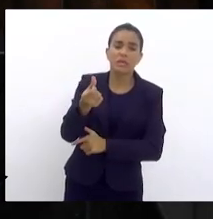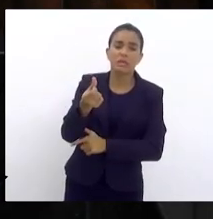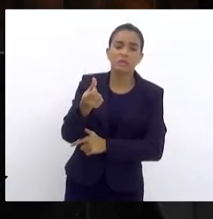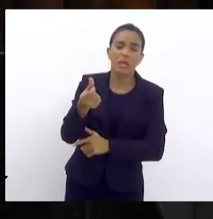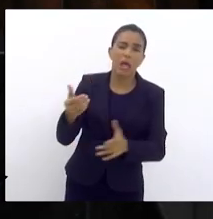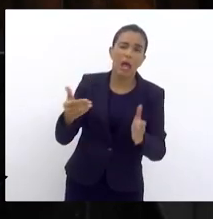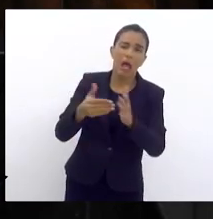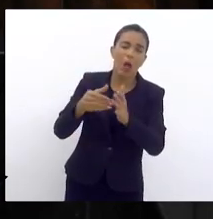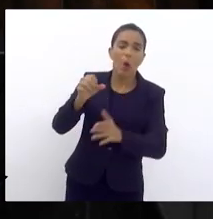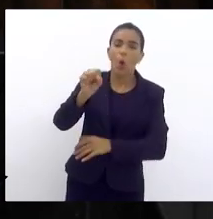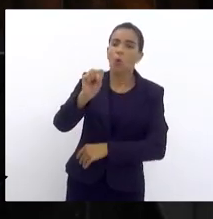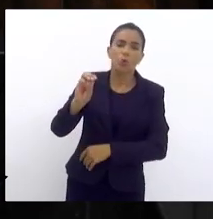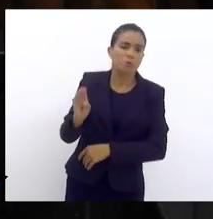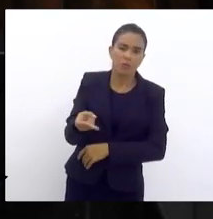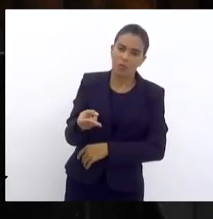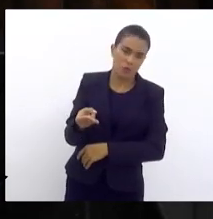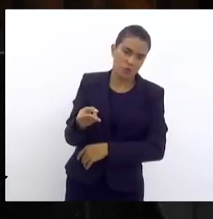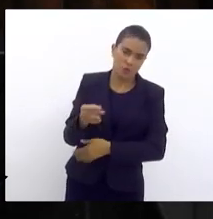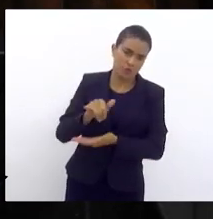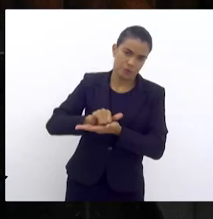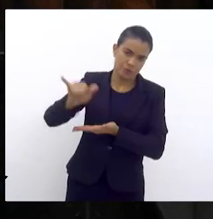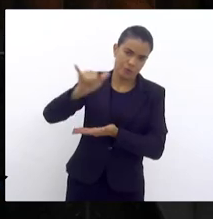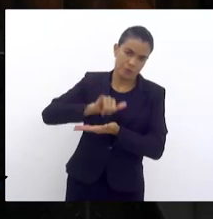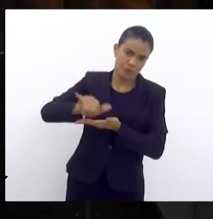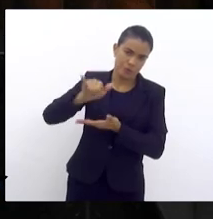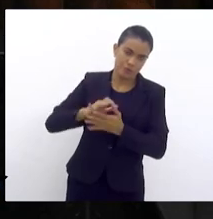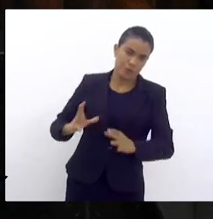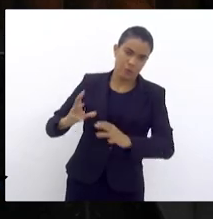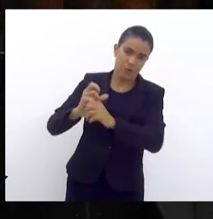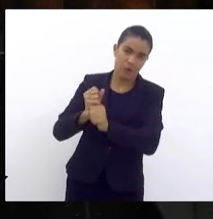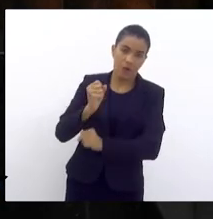a oito milhões de viagens